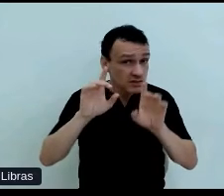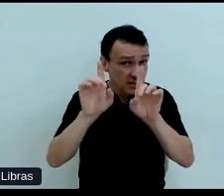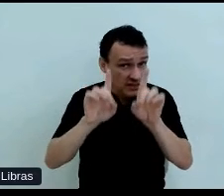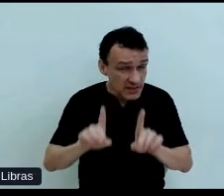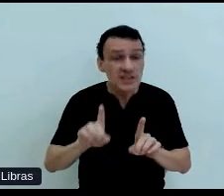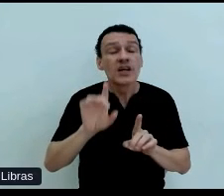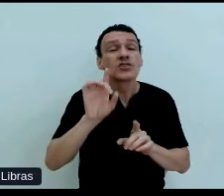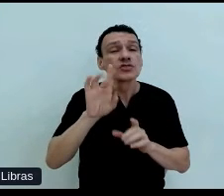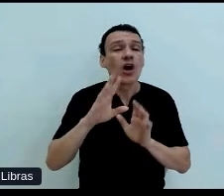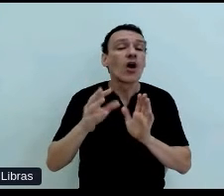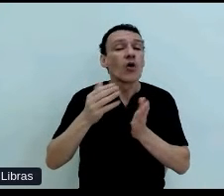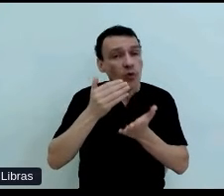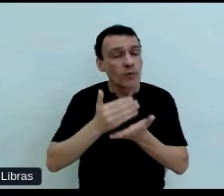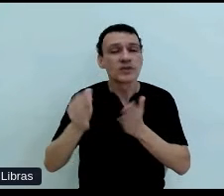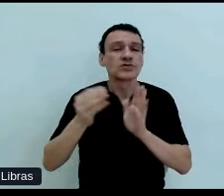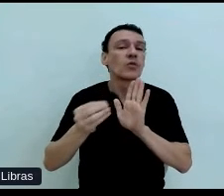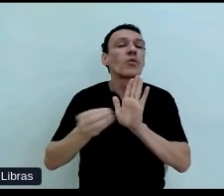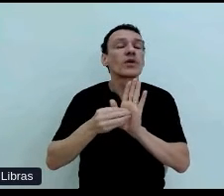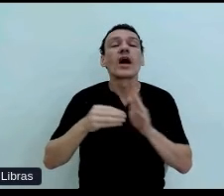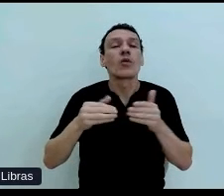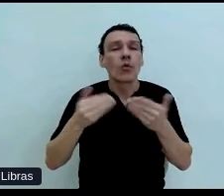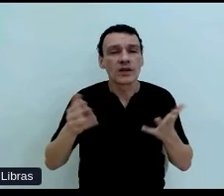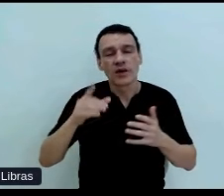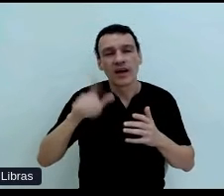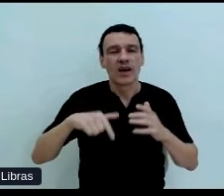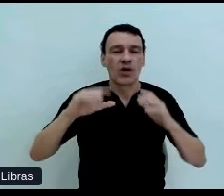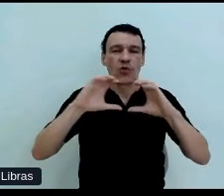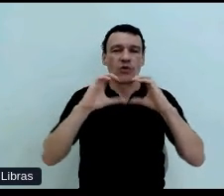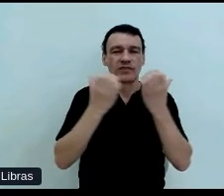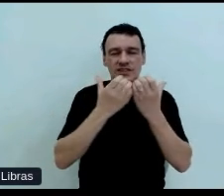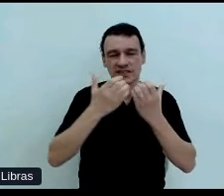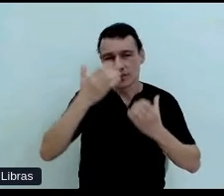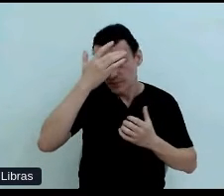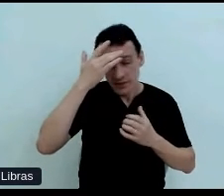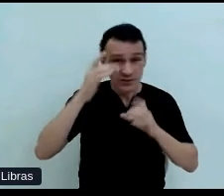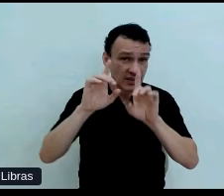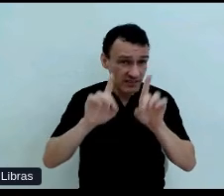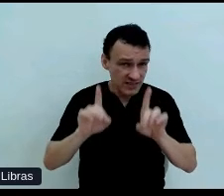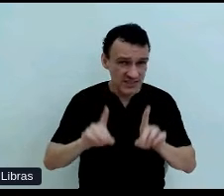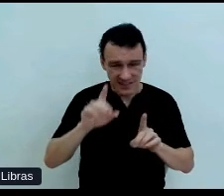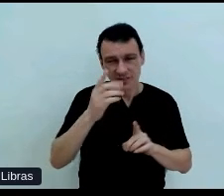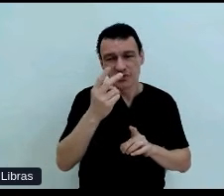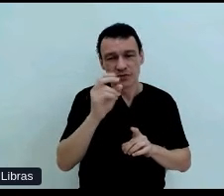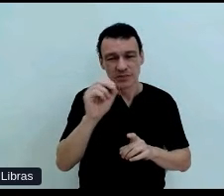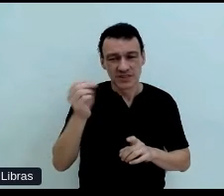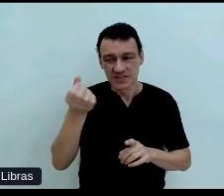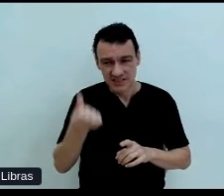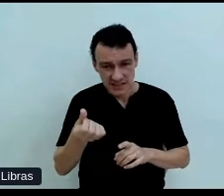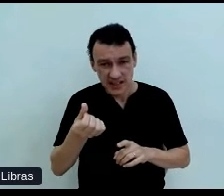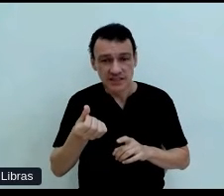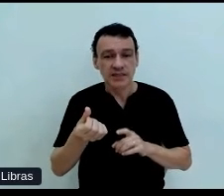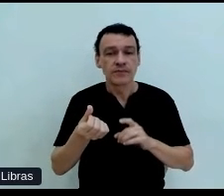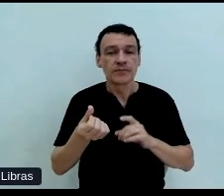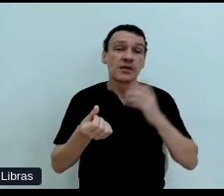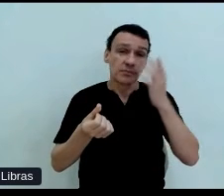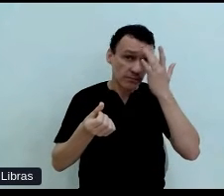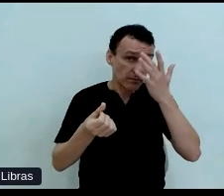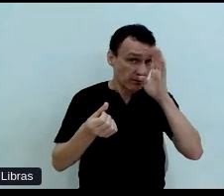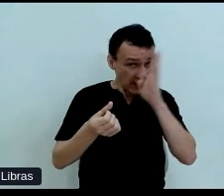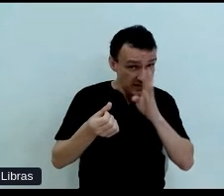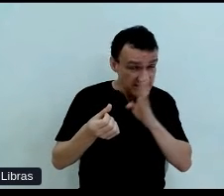merece ser tratado com dignidade. Isso é um princípio fundamental dentro da nossa sociedade e que, para